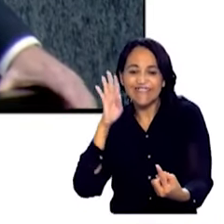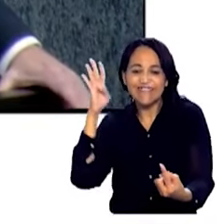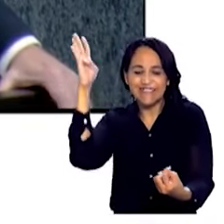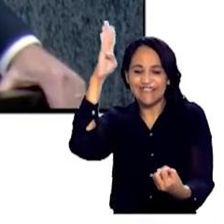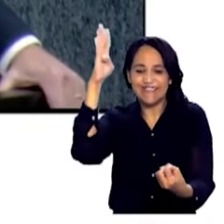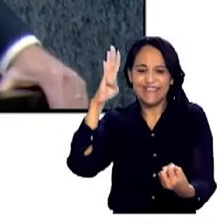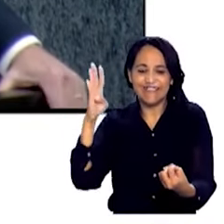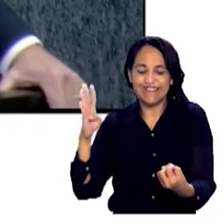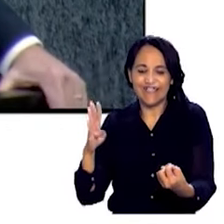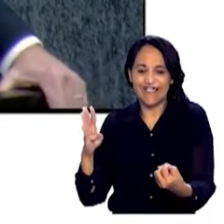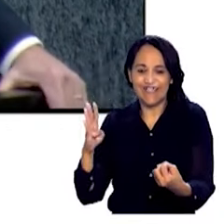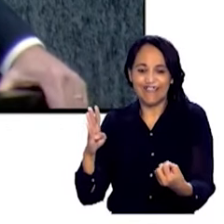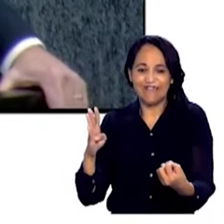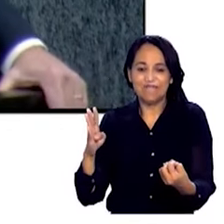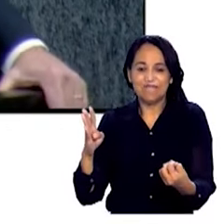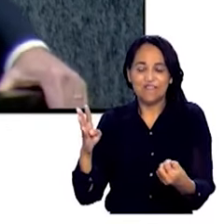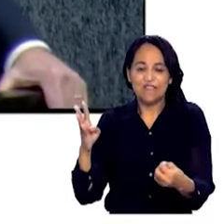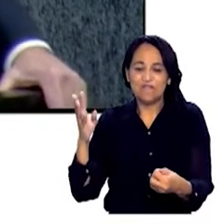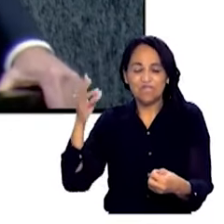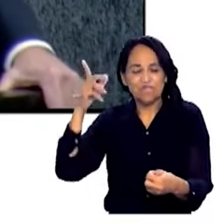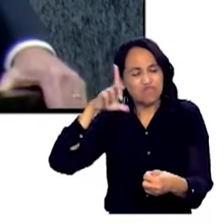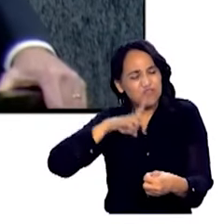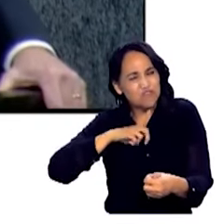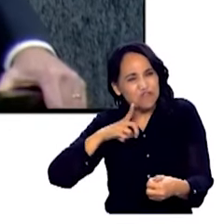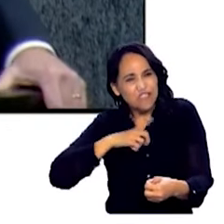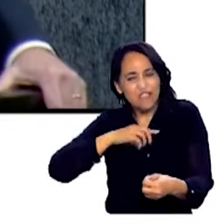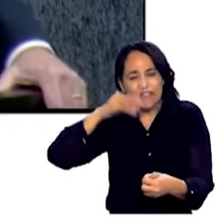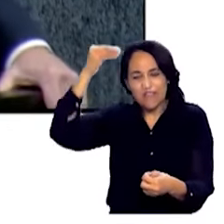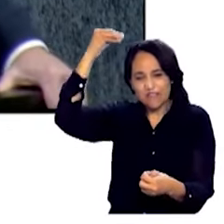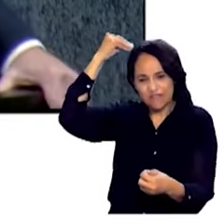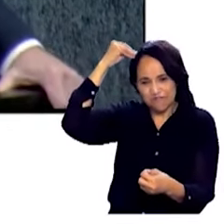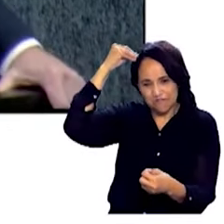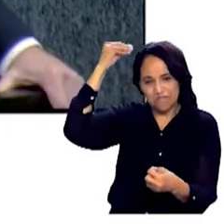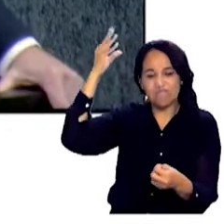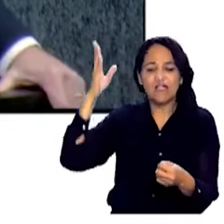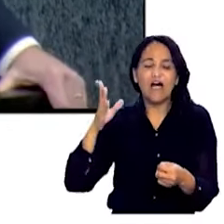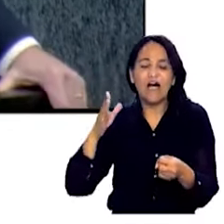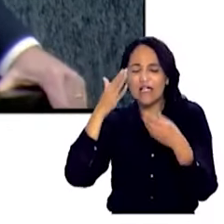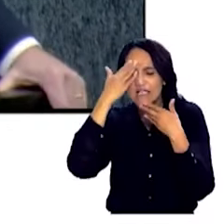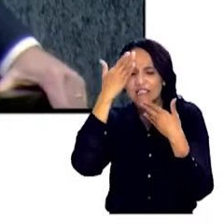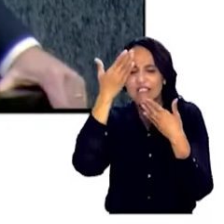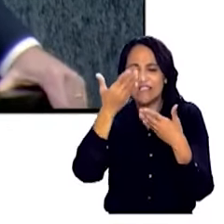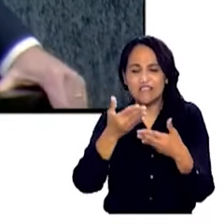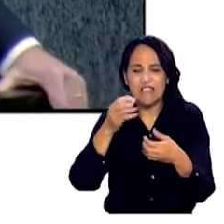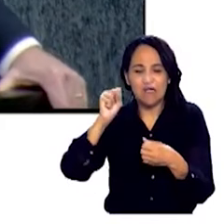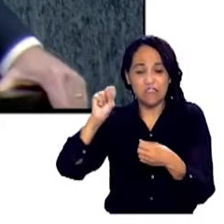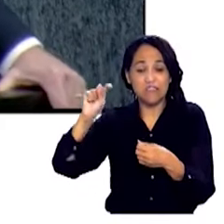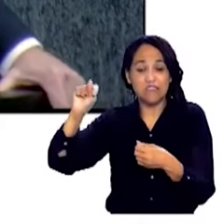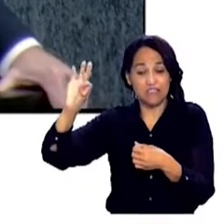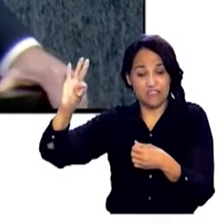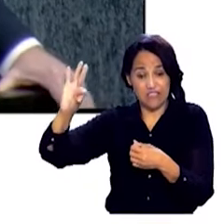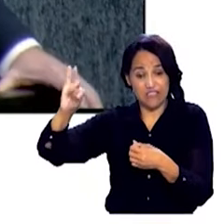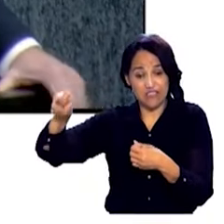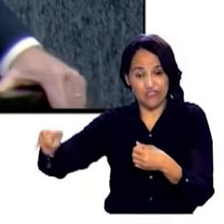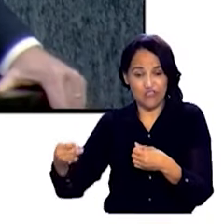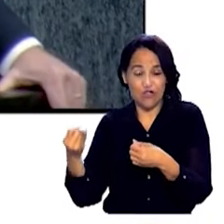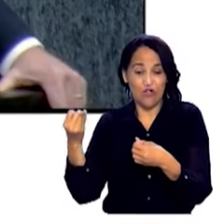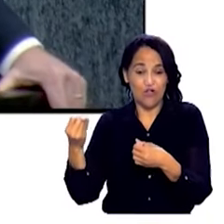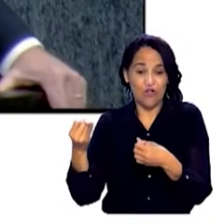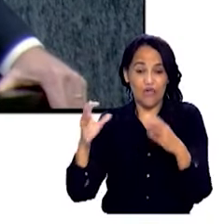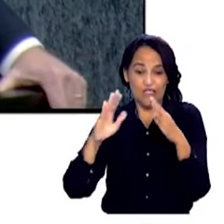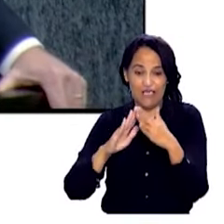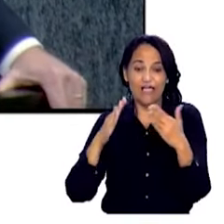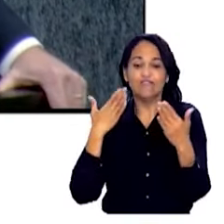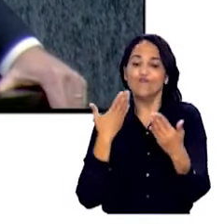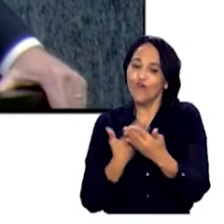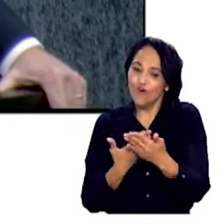anos atrás eh e eu queria agradecer ao STJ a a enfan e a todos vocês por ajudar a diminuir esse grau de culpa que